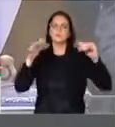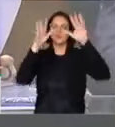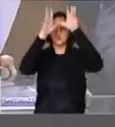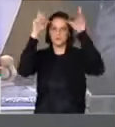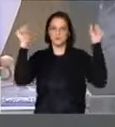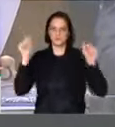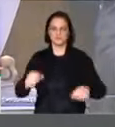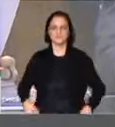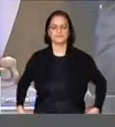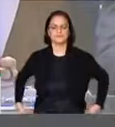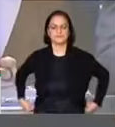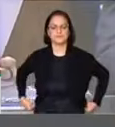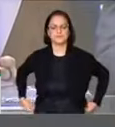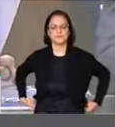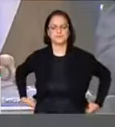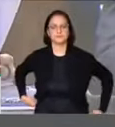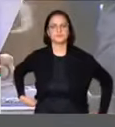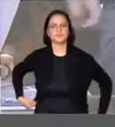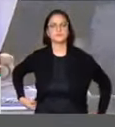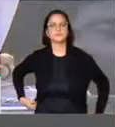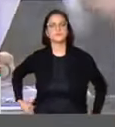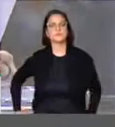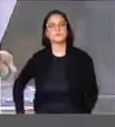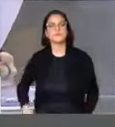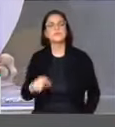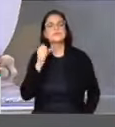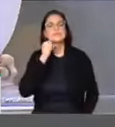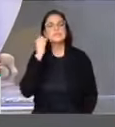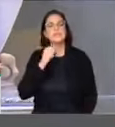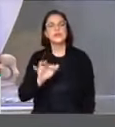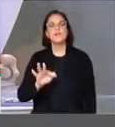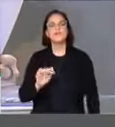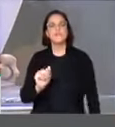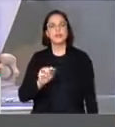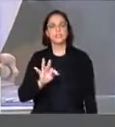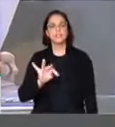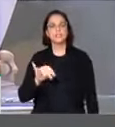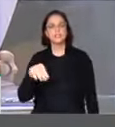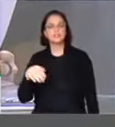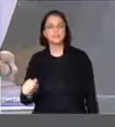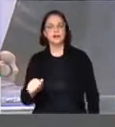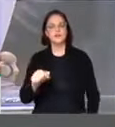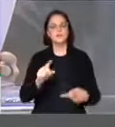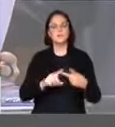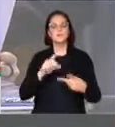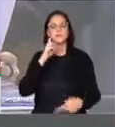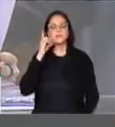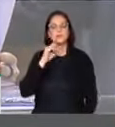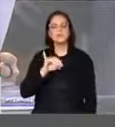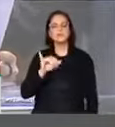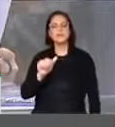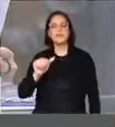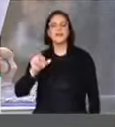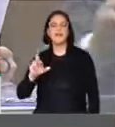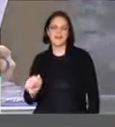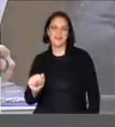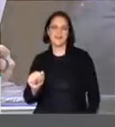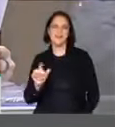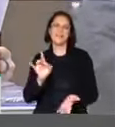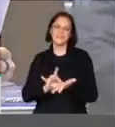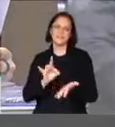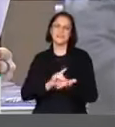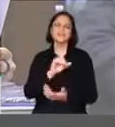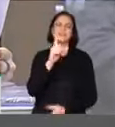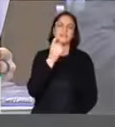sempre senadora Fátima Cleide e a sempre deputada Yara Bernard, para que possam ocupar